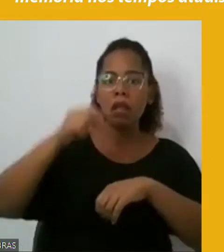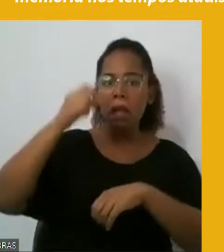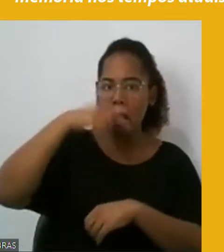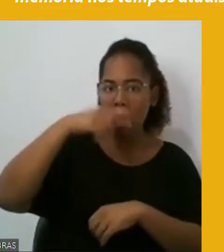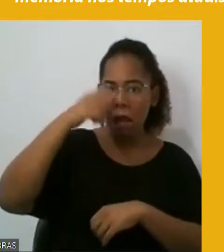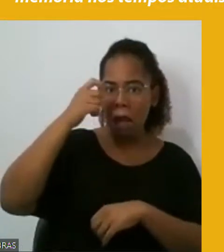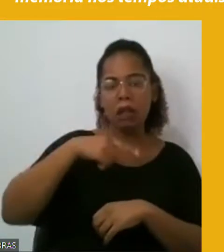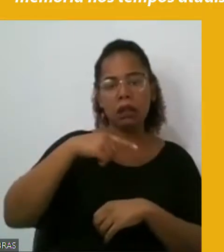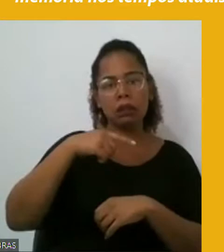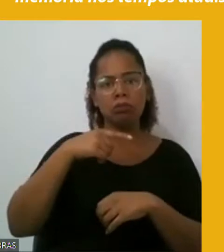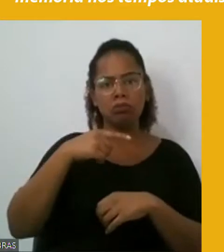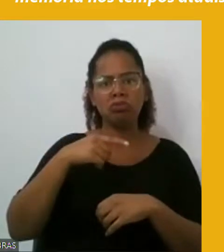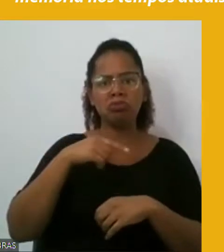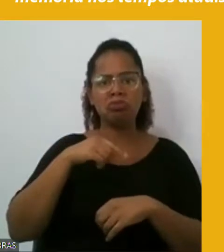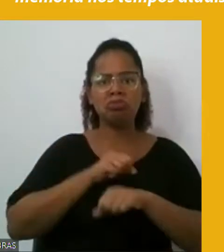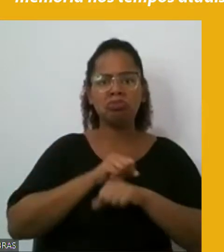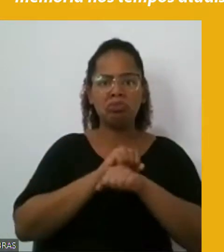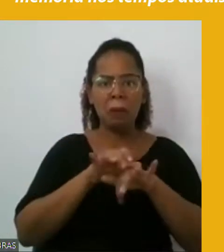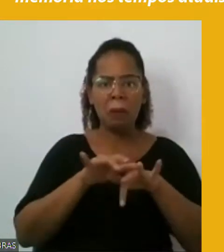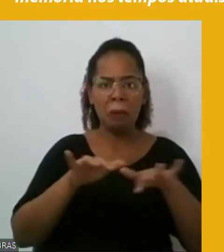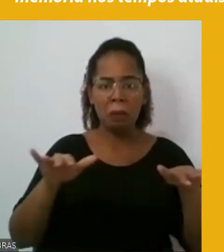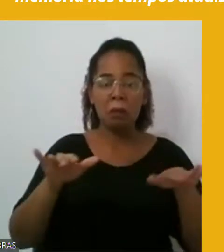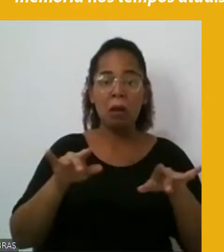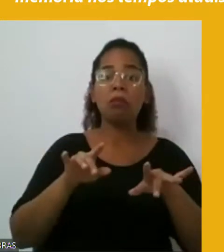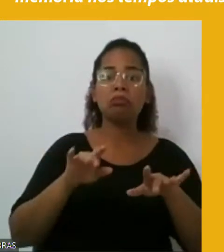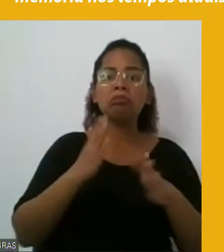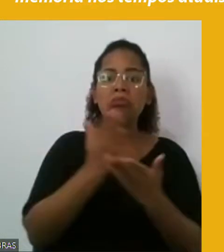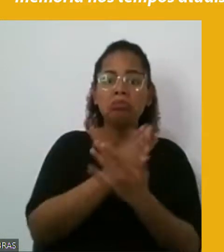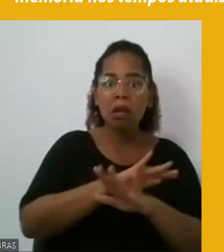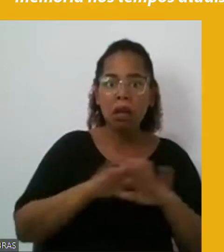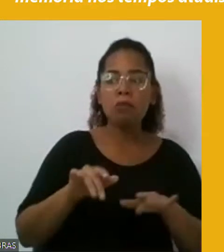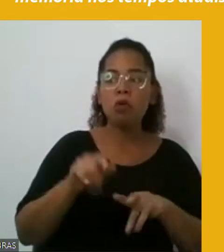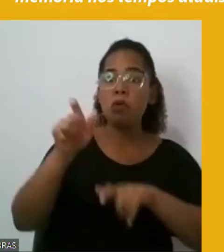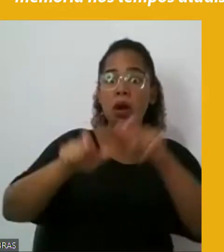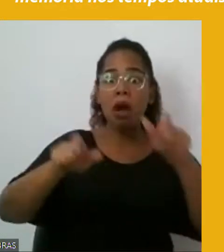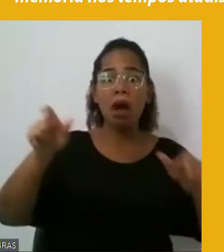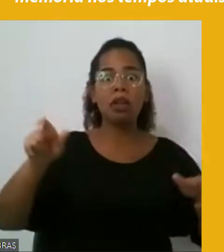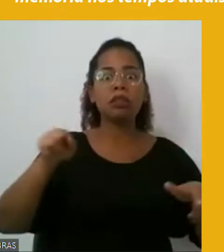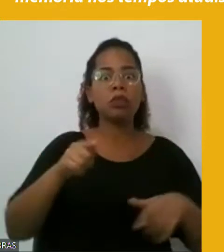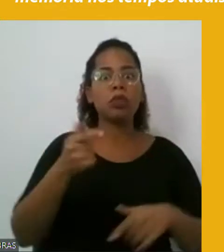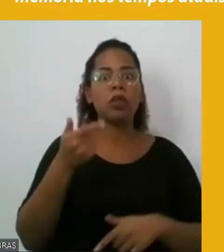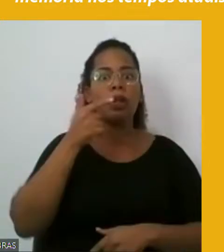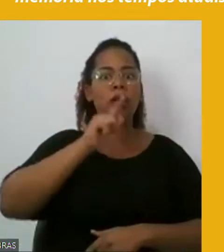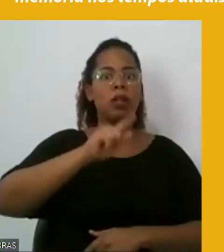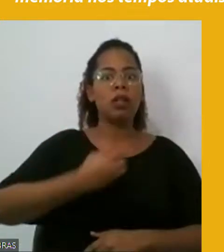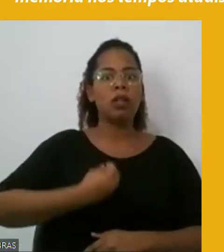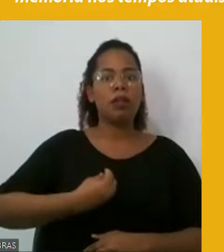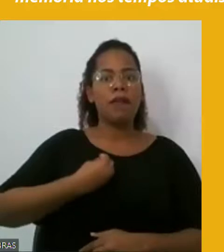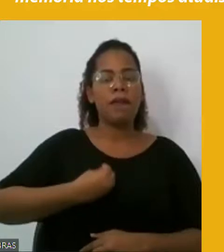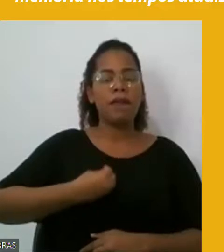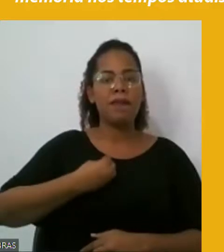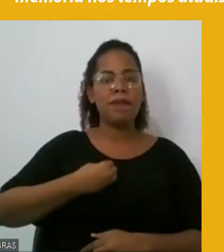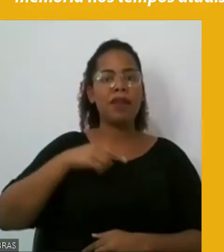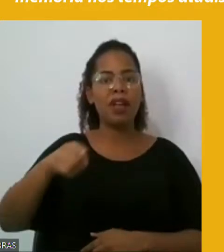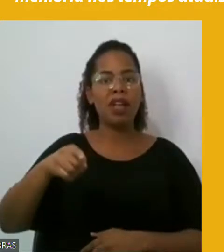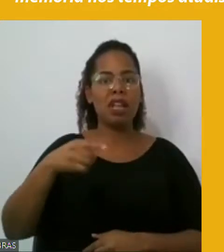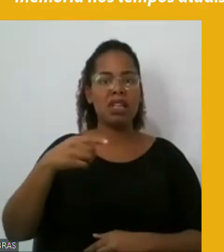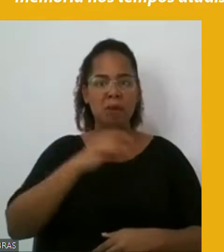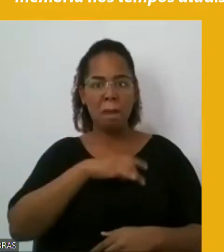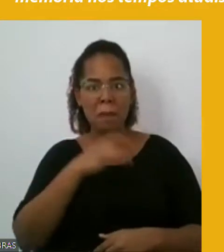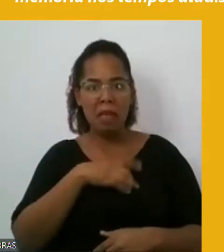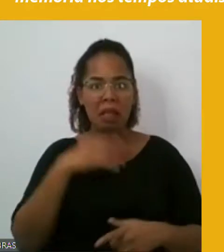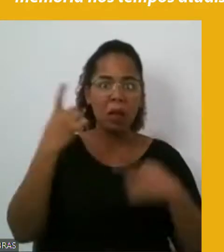não medo, não espanto, não ressentimento, mas o puro tédio da morte. Eu me lembro de um